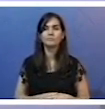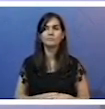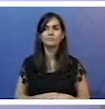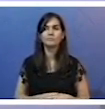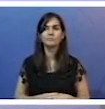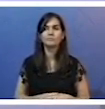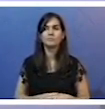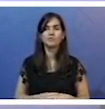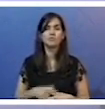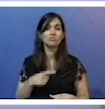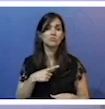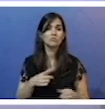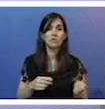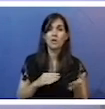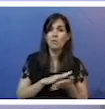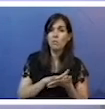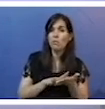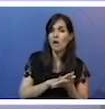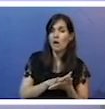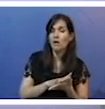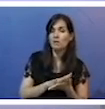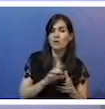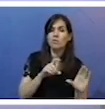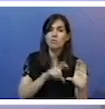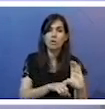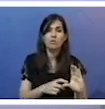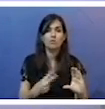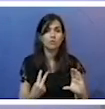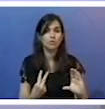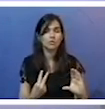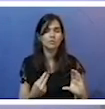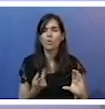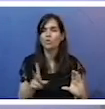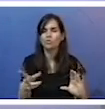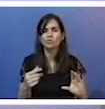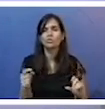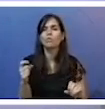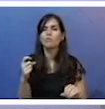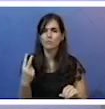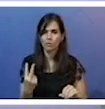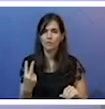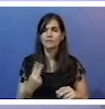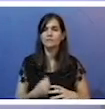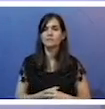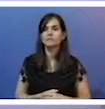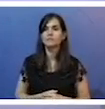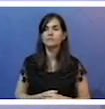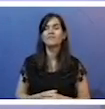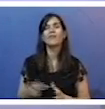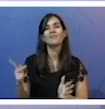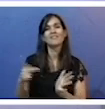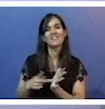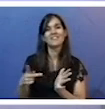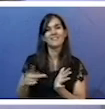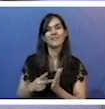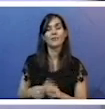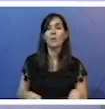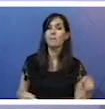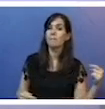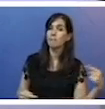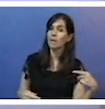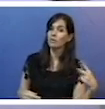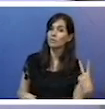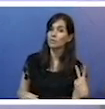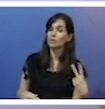eu tenho nada no banco gasto dois estão vou de V2 - 2 = -2 verdade então